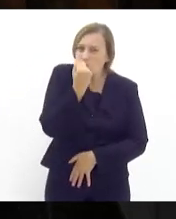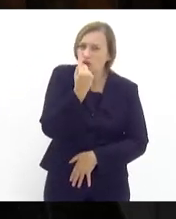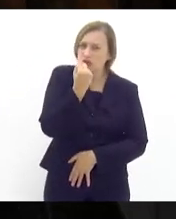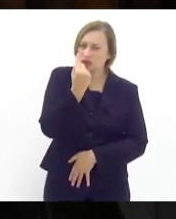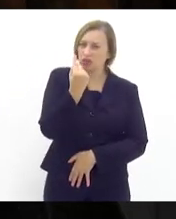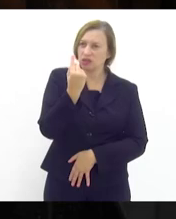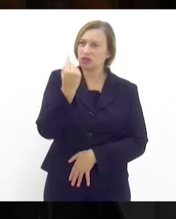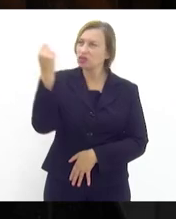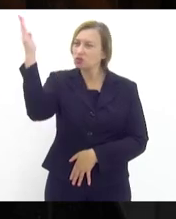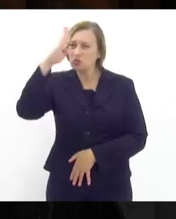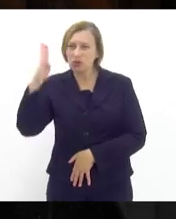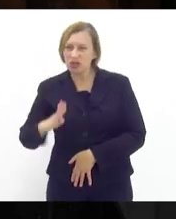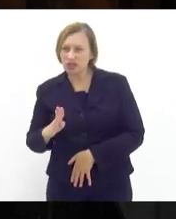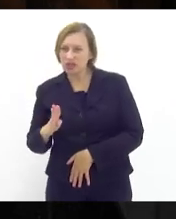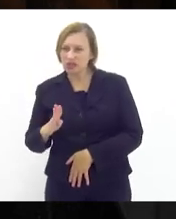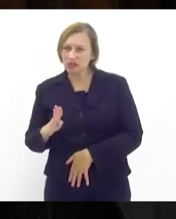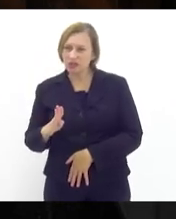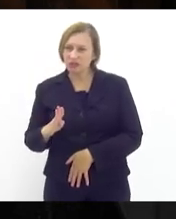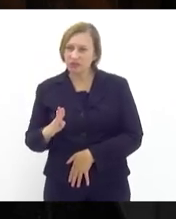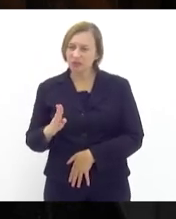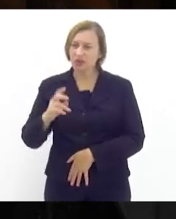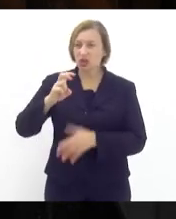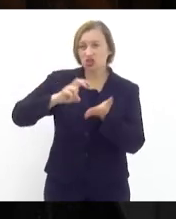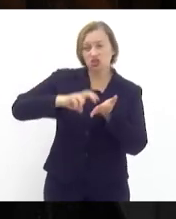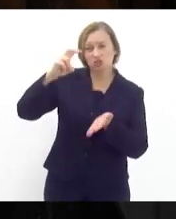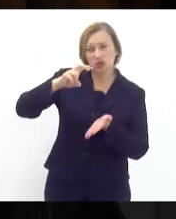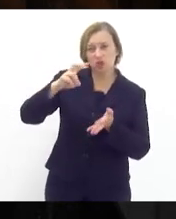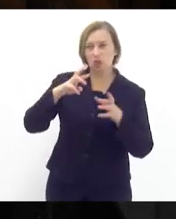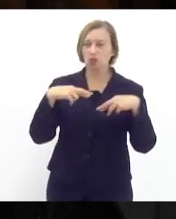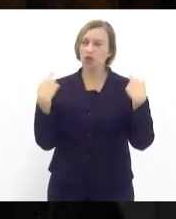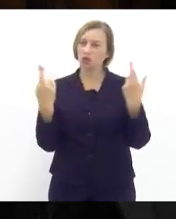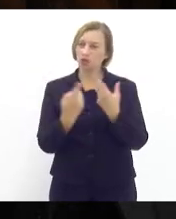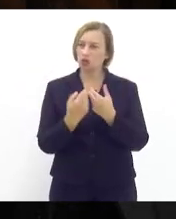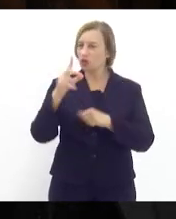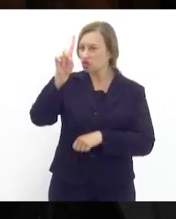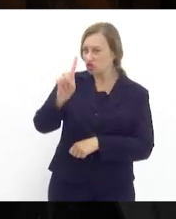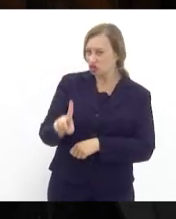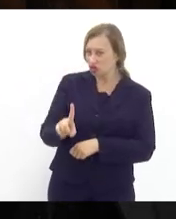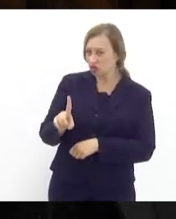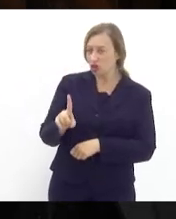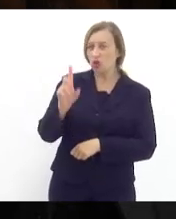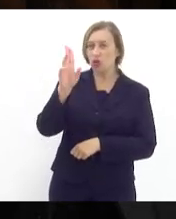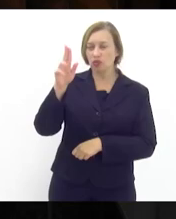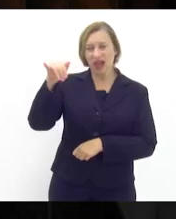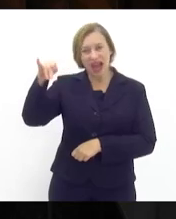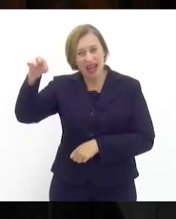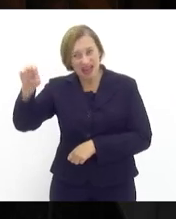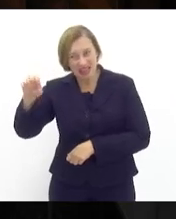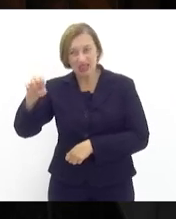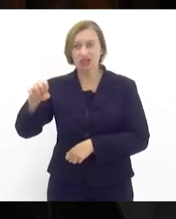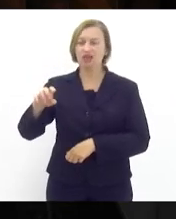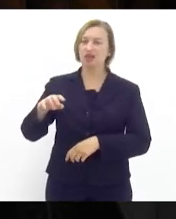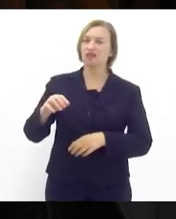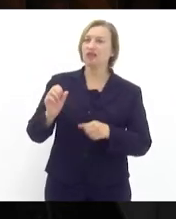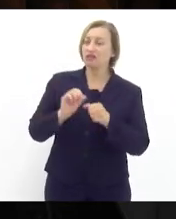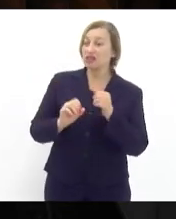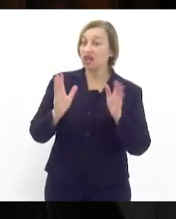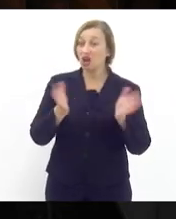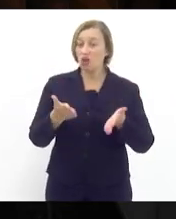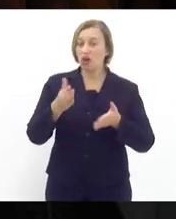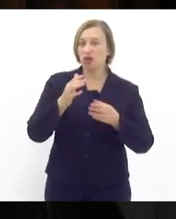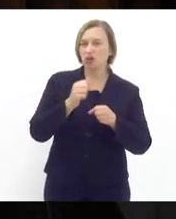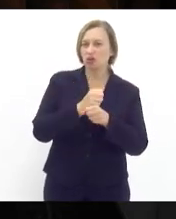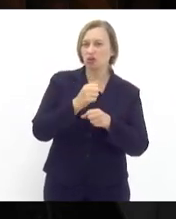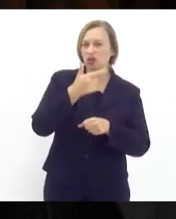hoje na parte do Amanhã quando se reuniu A Diretoria da unale que vai realizar agora em